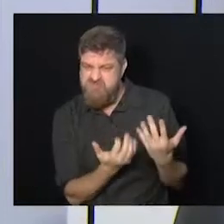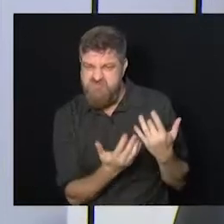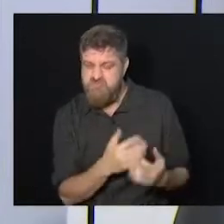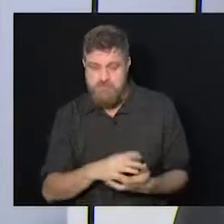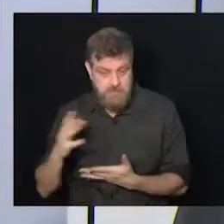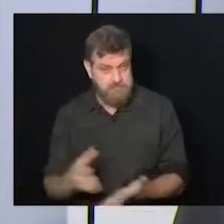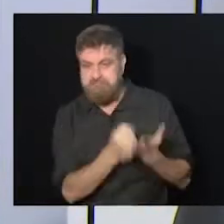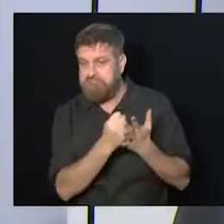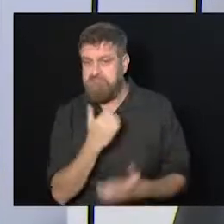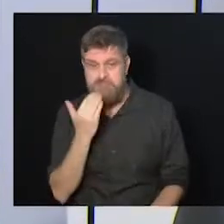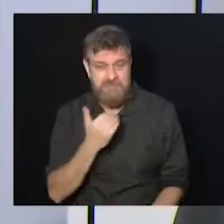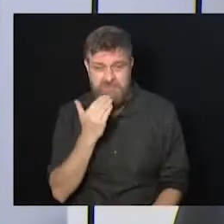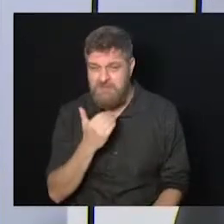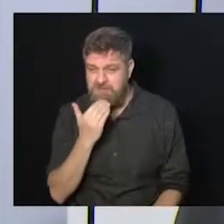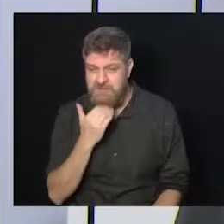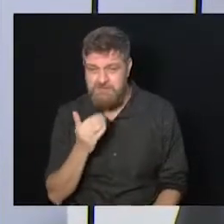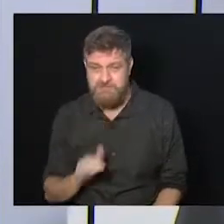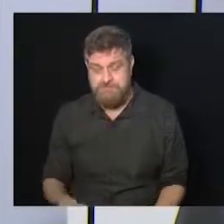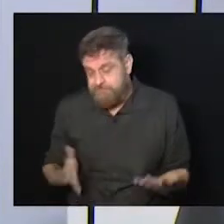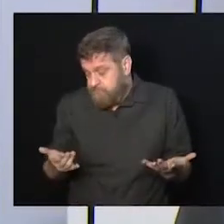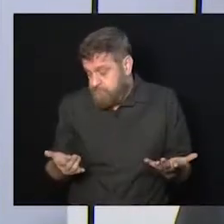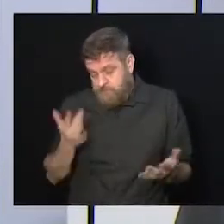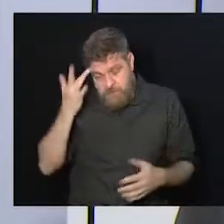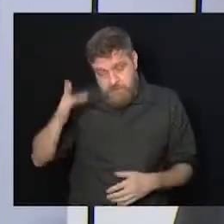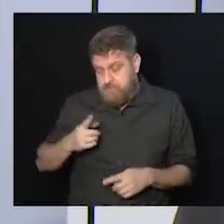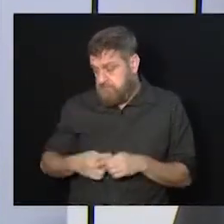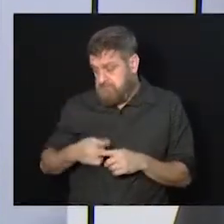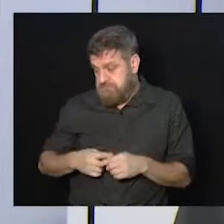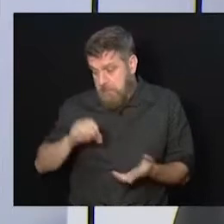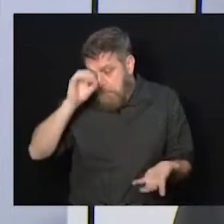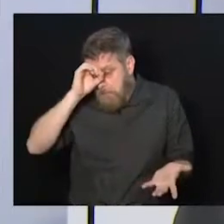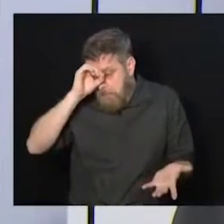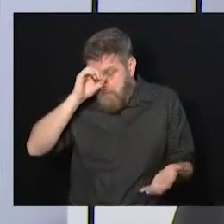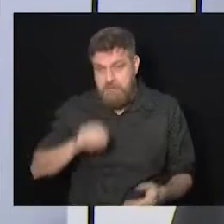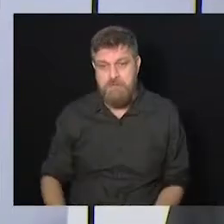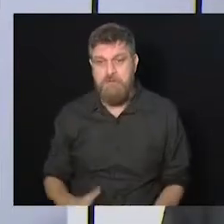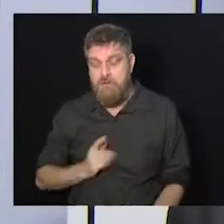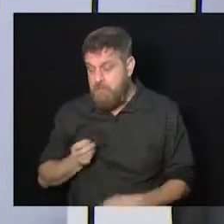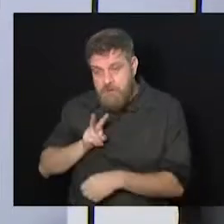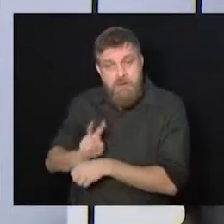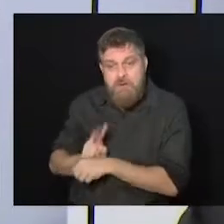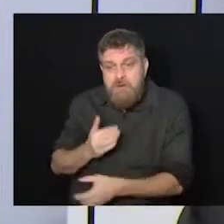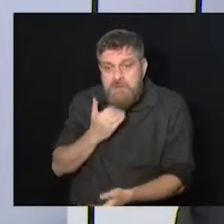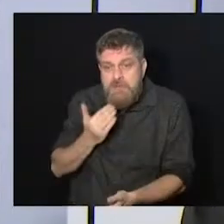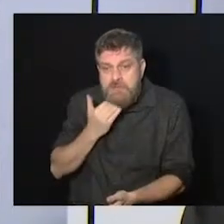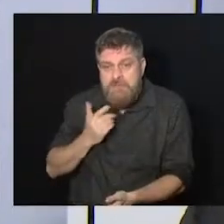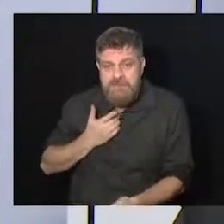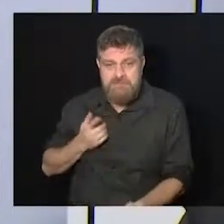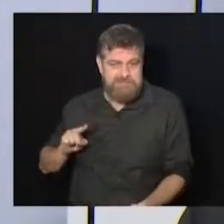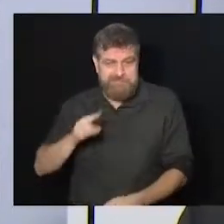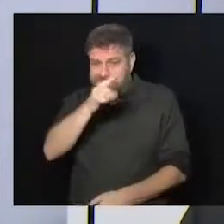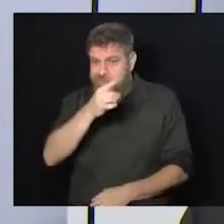socorro das autoridades, infelizmente, não sei por que motivo, né? Para protegê-los, talvez pela distância, não